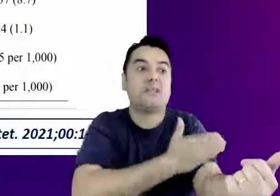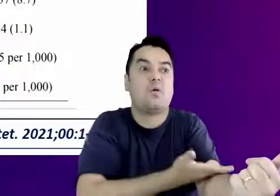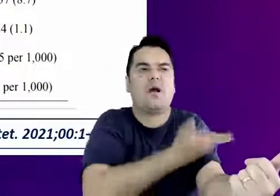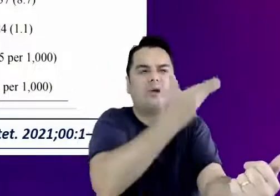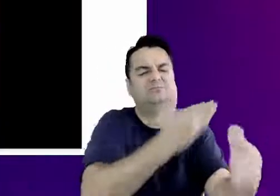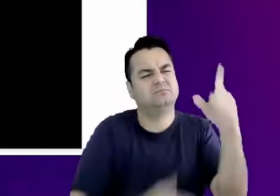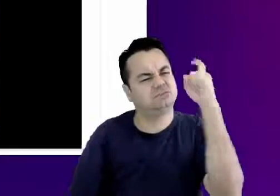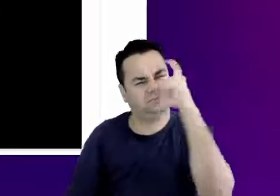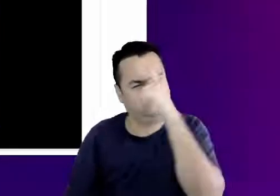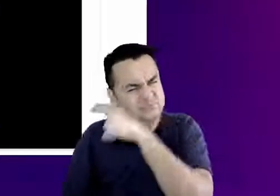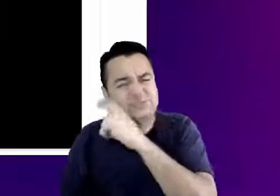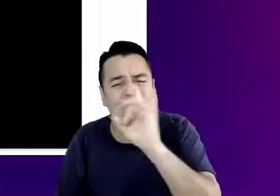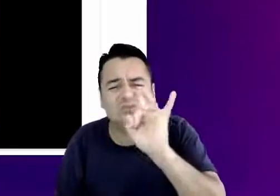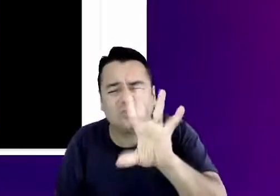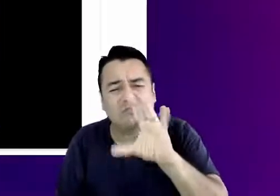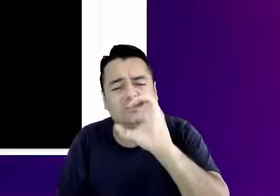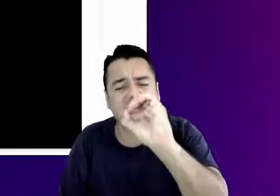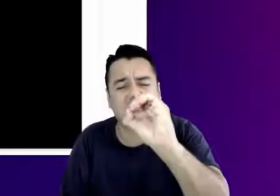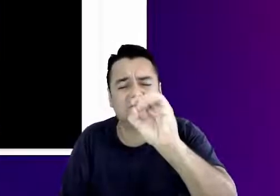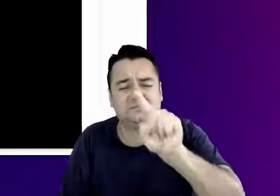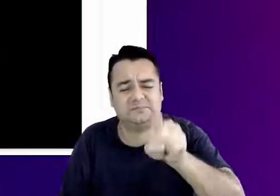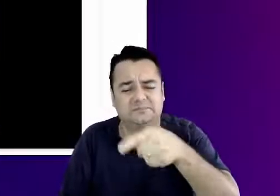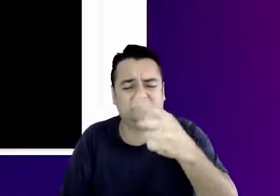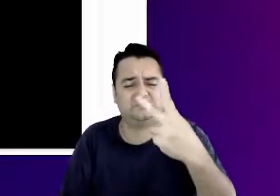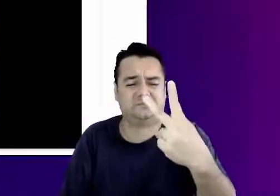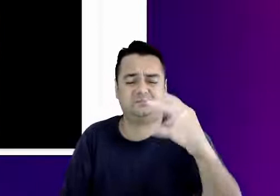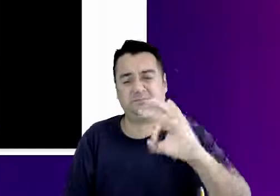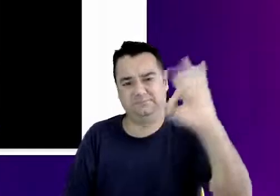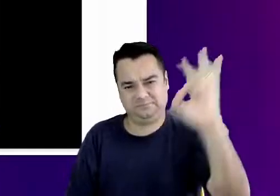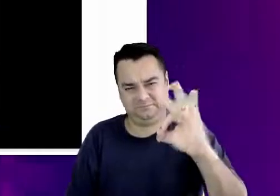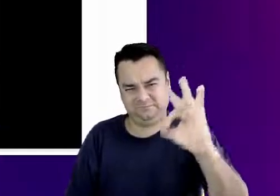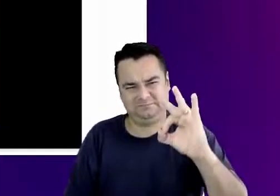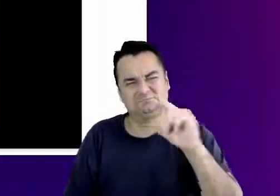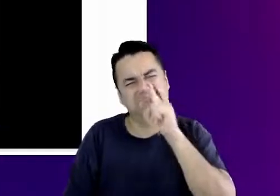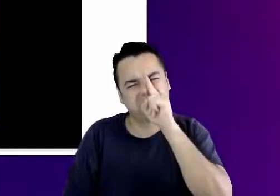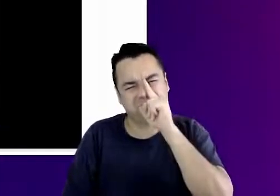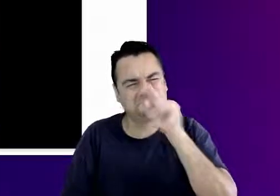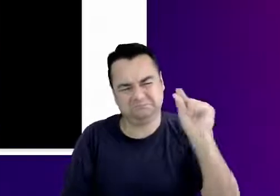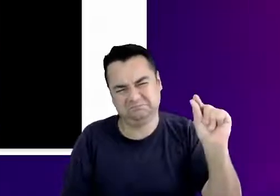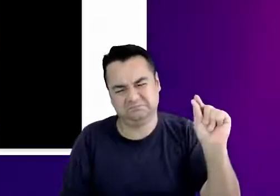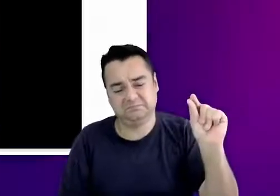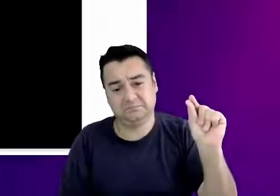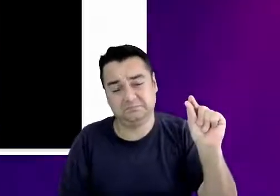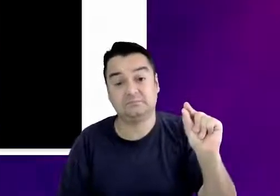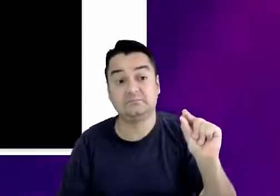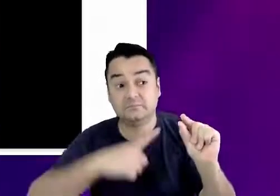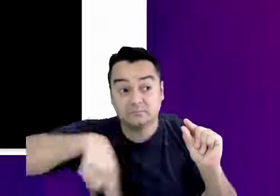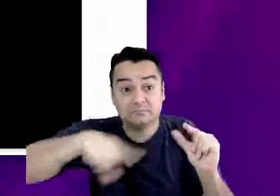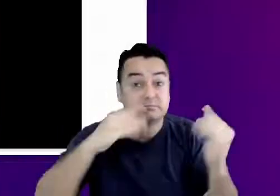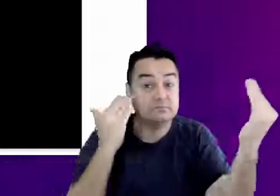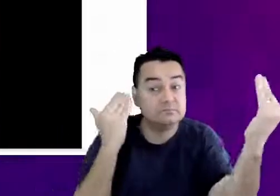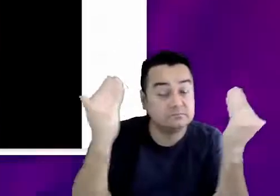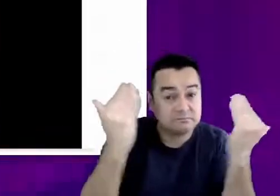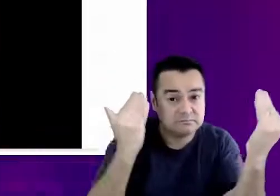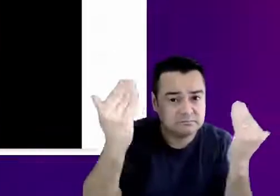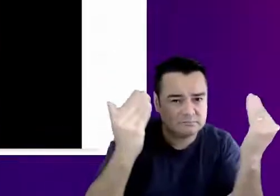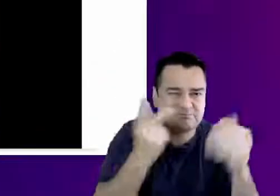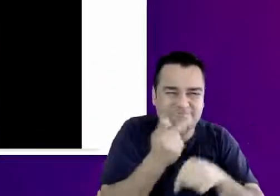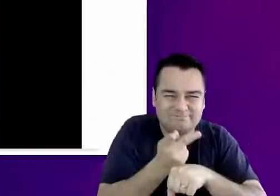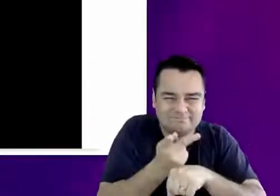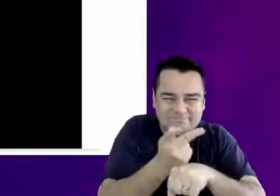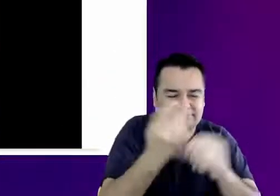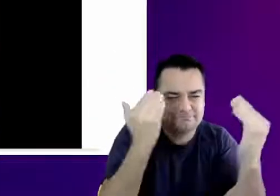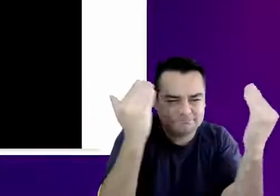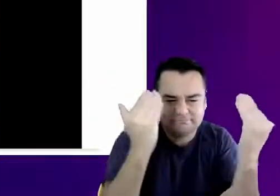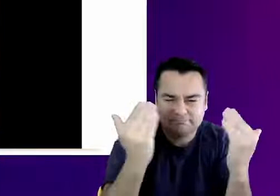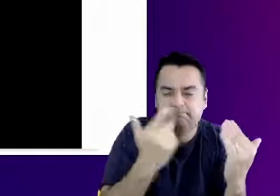somente 0,2%. Quando a gente compara esse rastreamento com outras modalidades que a gente faz em obstetrícia